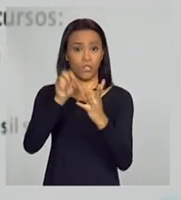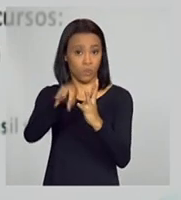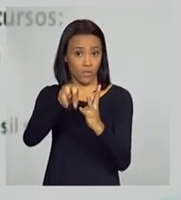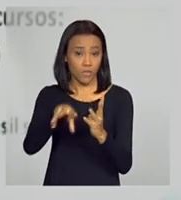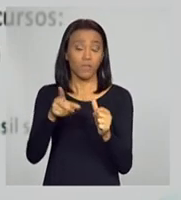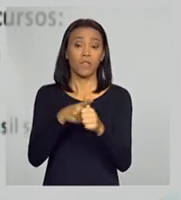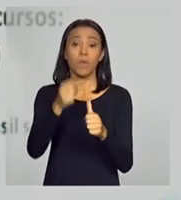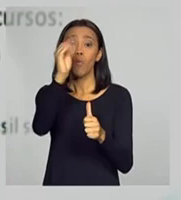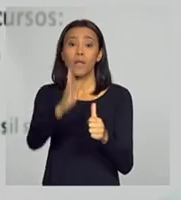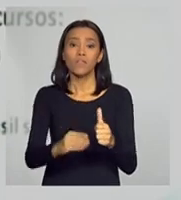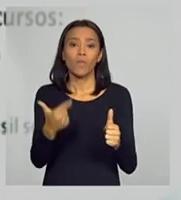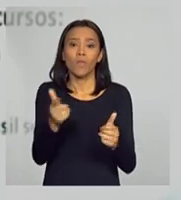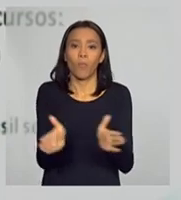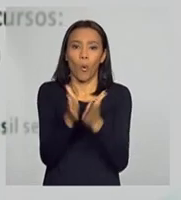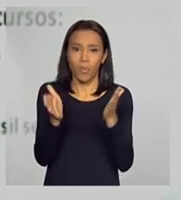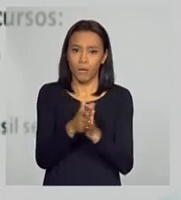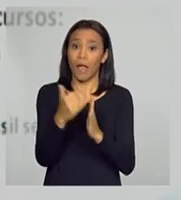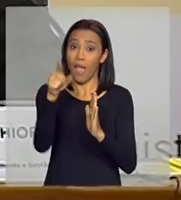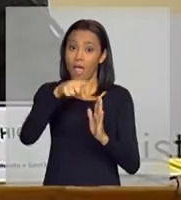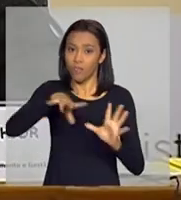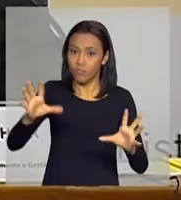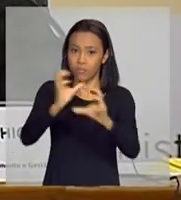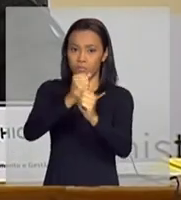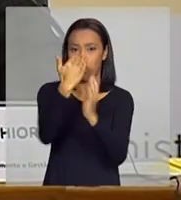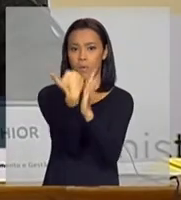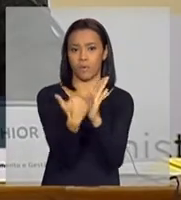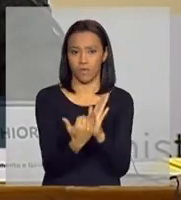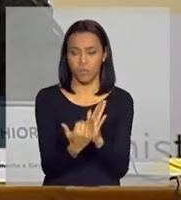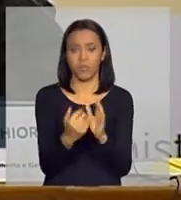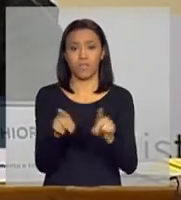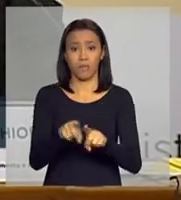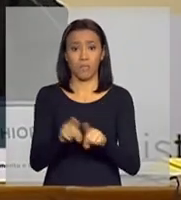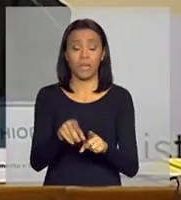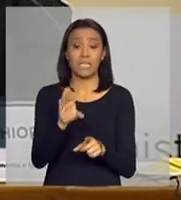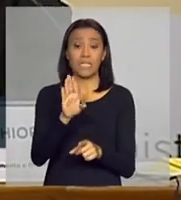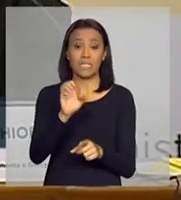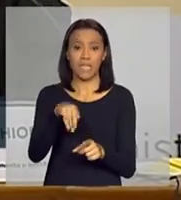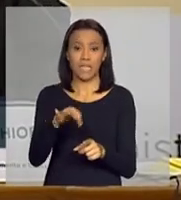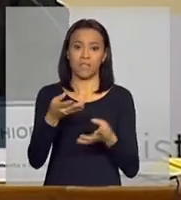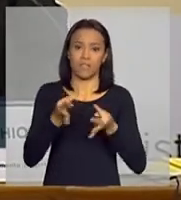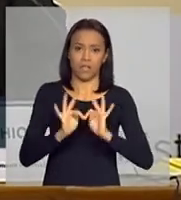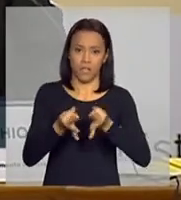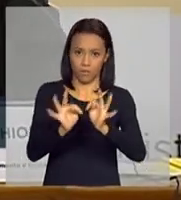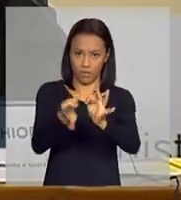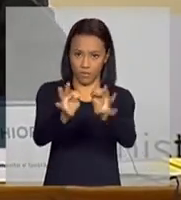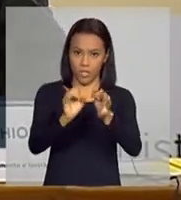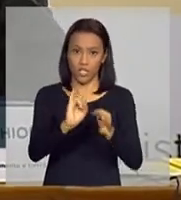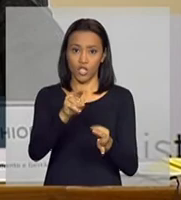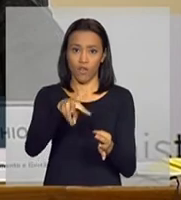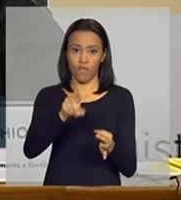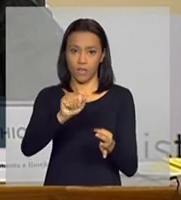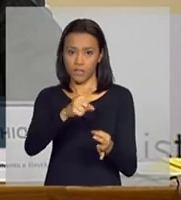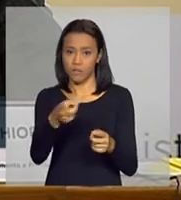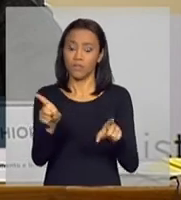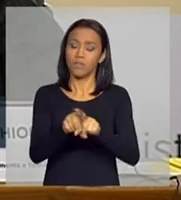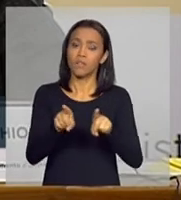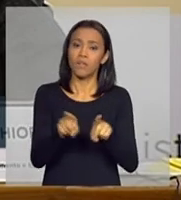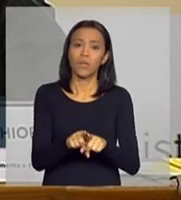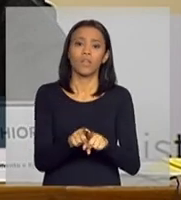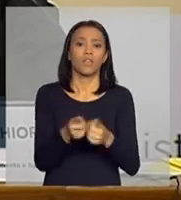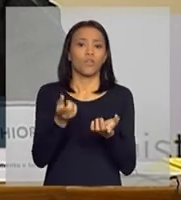Brasil sem miséria Além disso também a ciência e tecnologia inovação e os recursos necessários